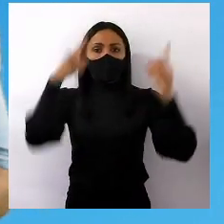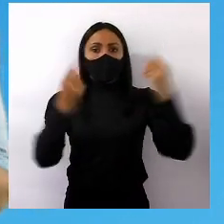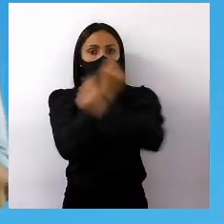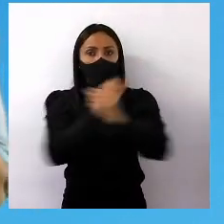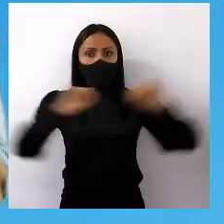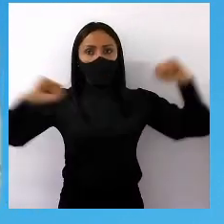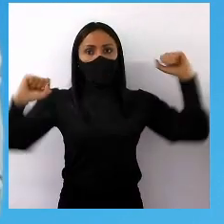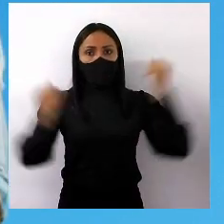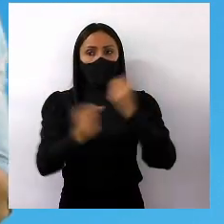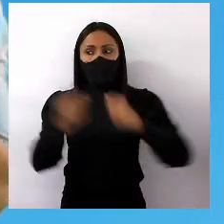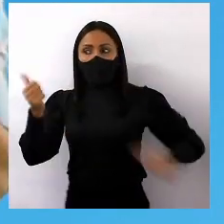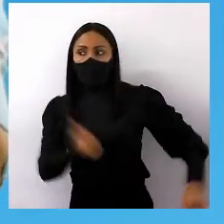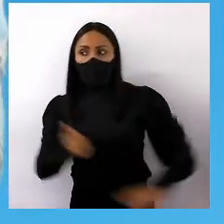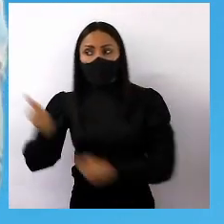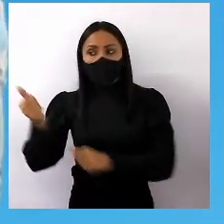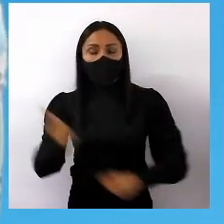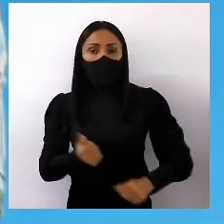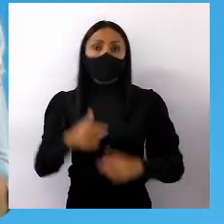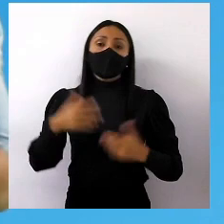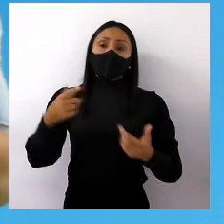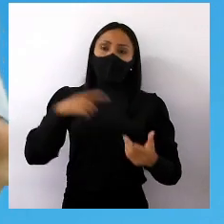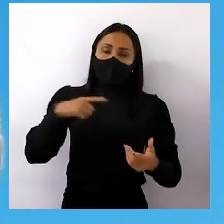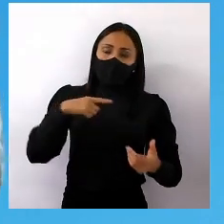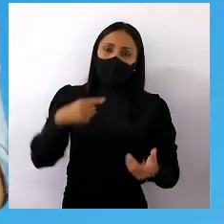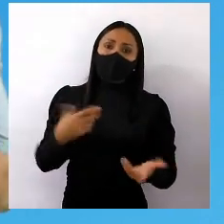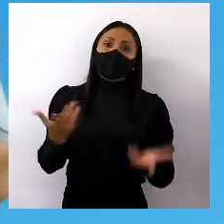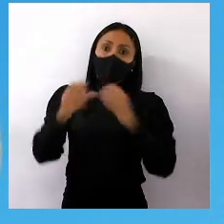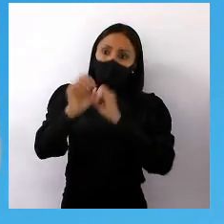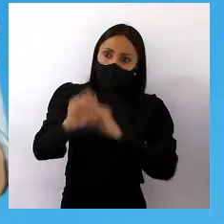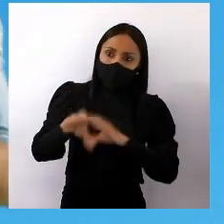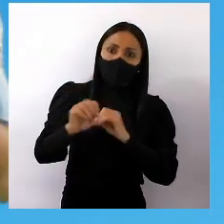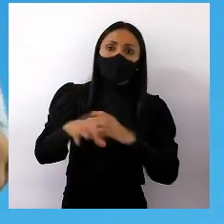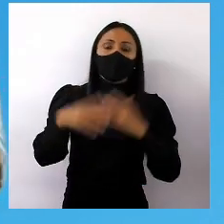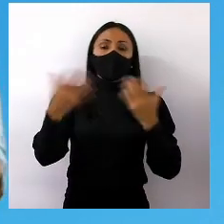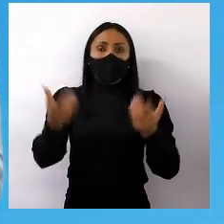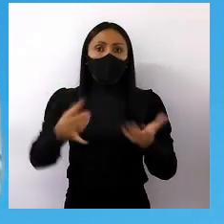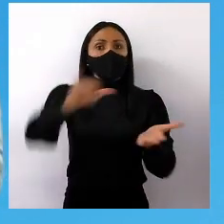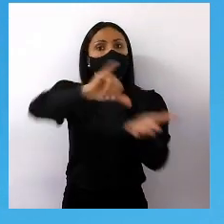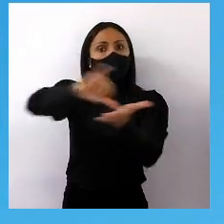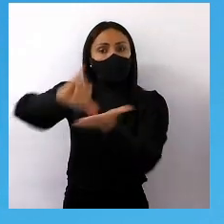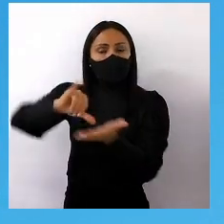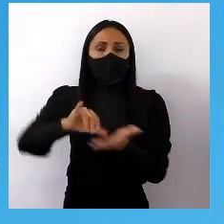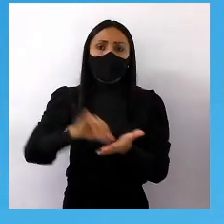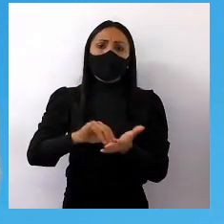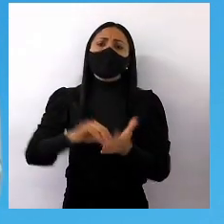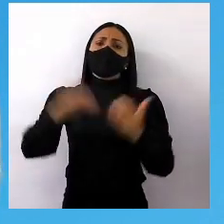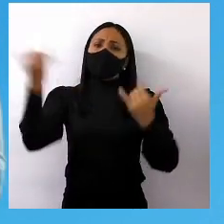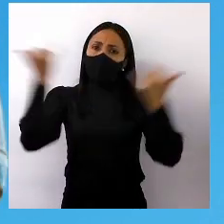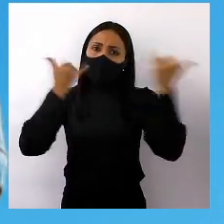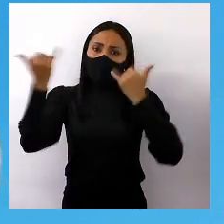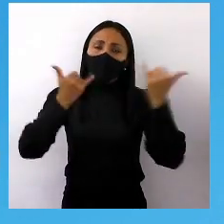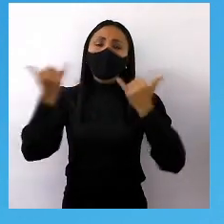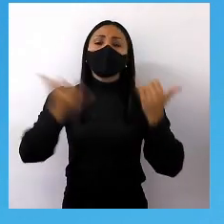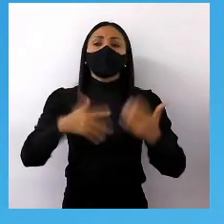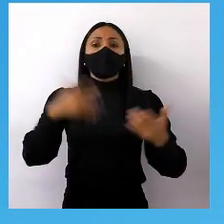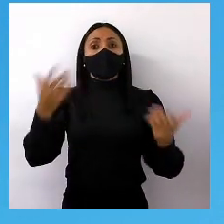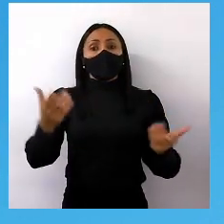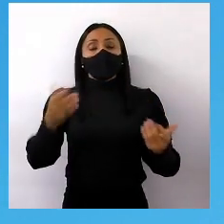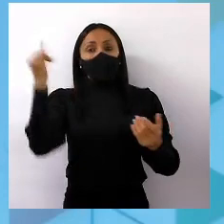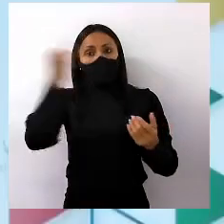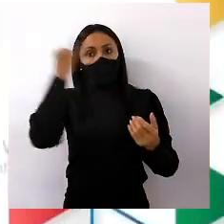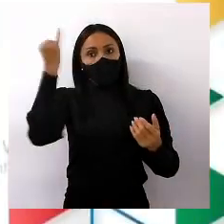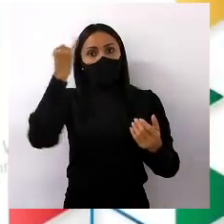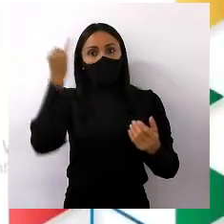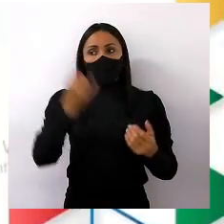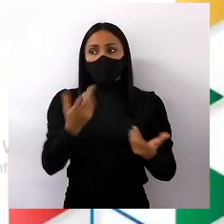enfim, eles podem ter aula, né? Eles vão à sede, se informam, tem cursos, mas o mais importante é o que André diz, ó, olha lá o trechinho dele.